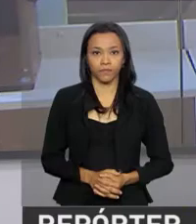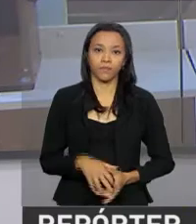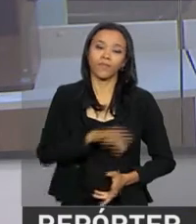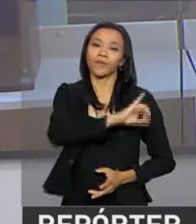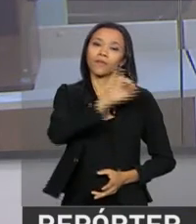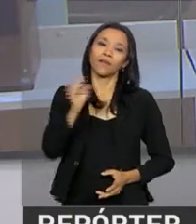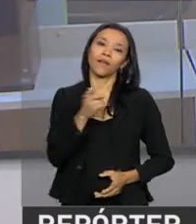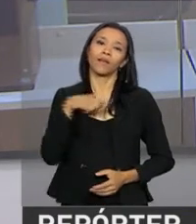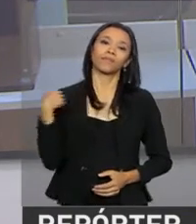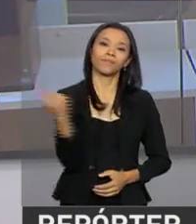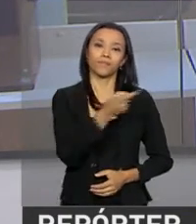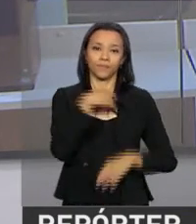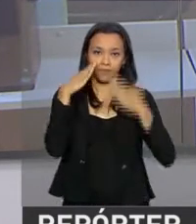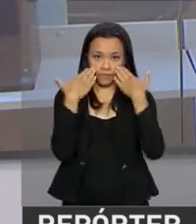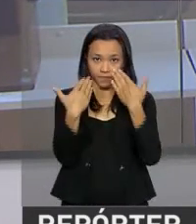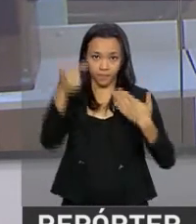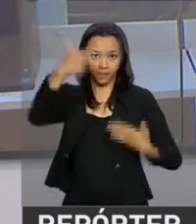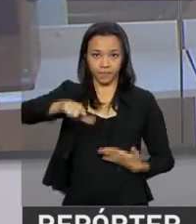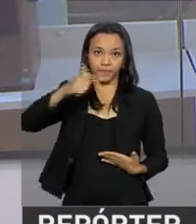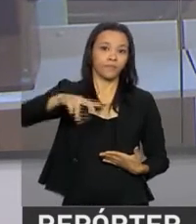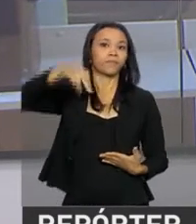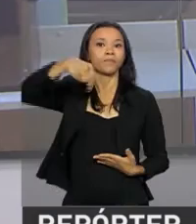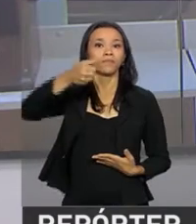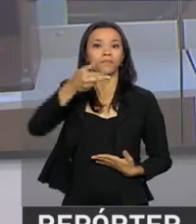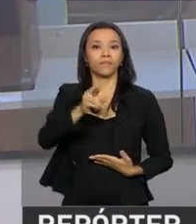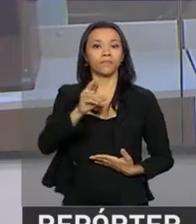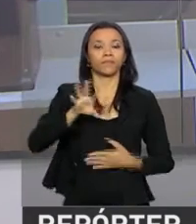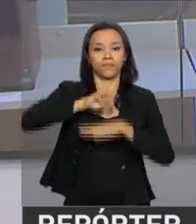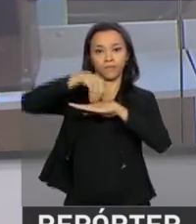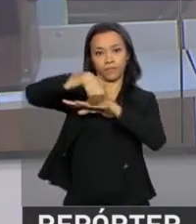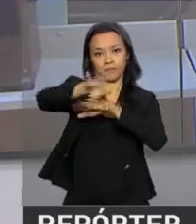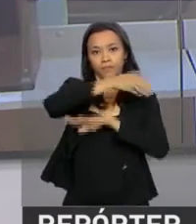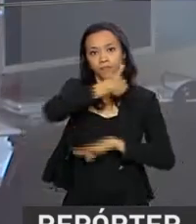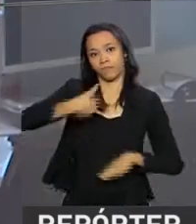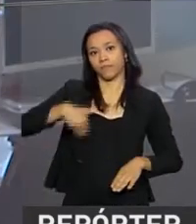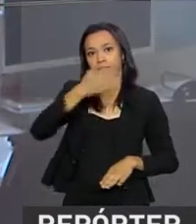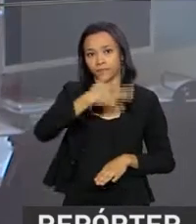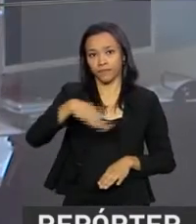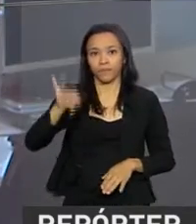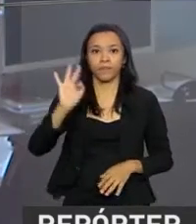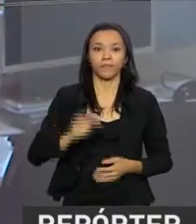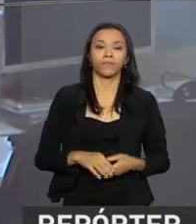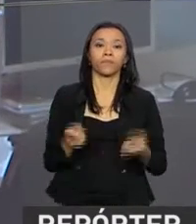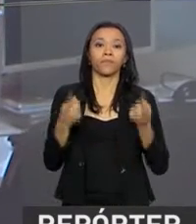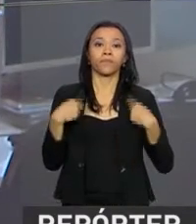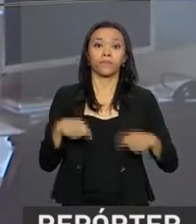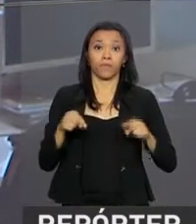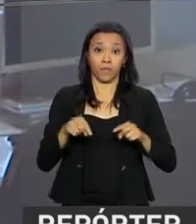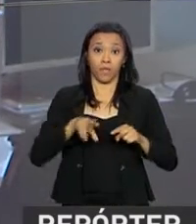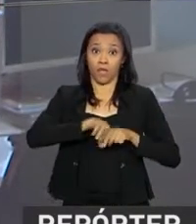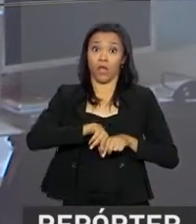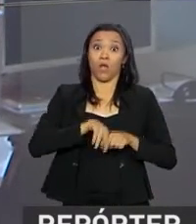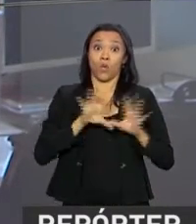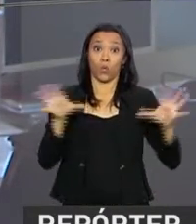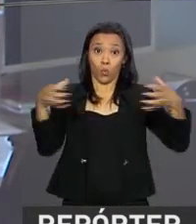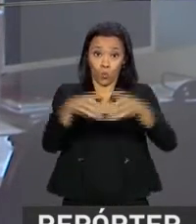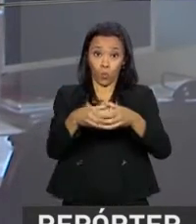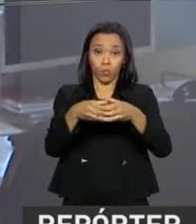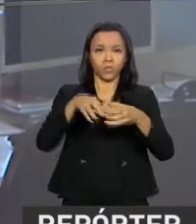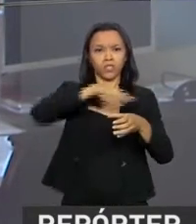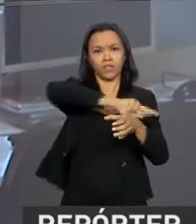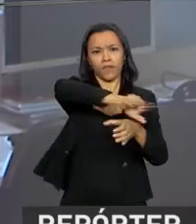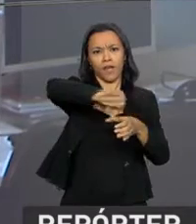Olá, de volta com o repórter NBR e as notícias do governo federal. A comunidade dos países de língua portuguesa